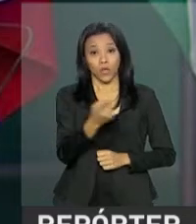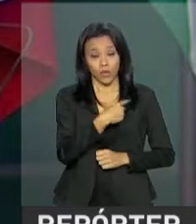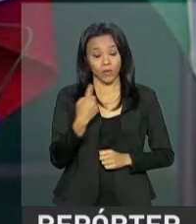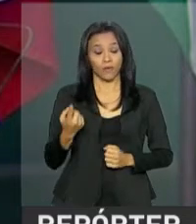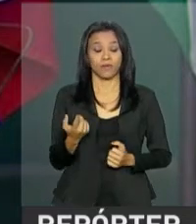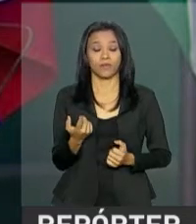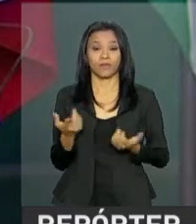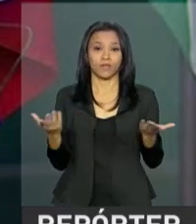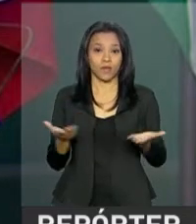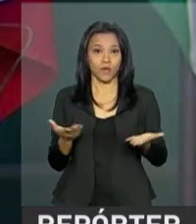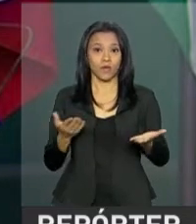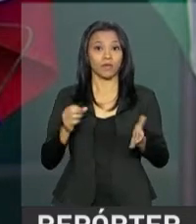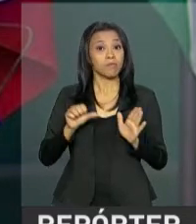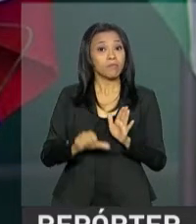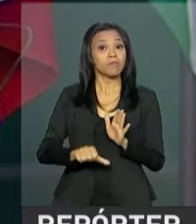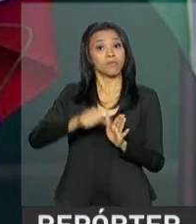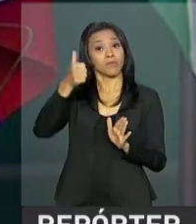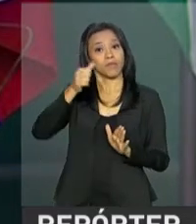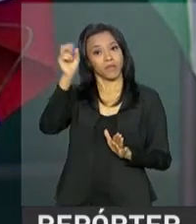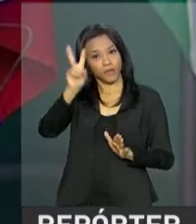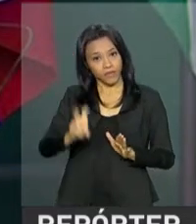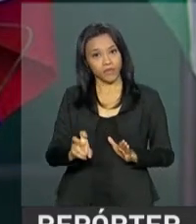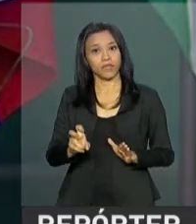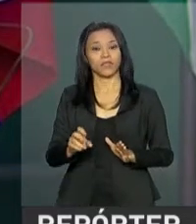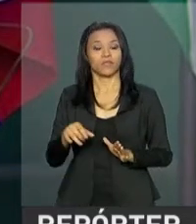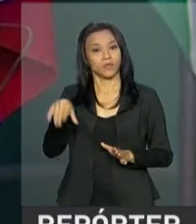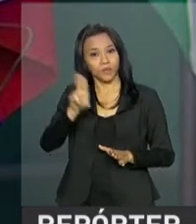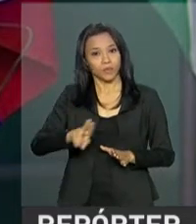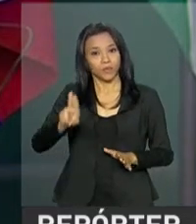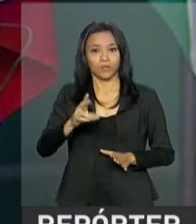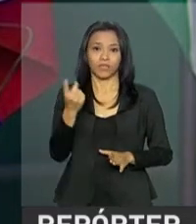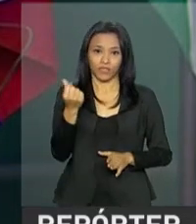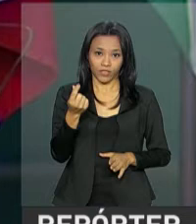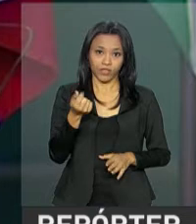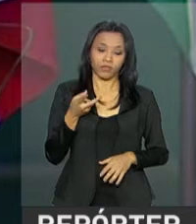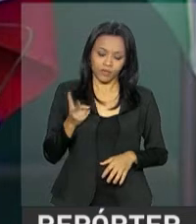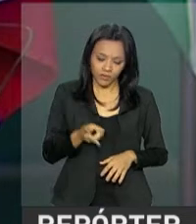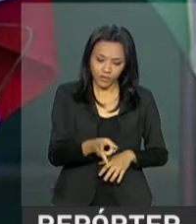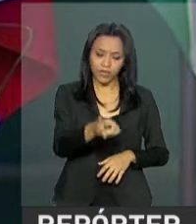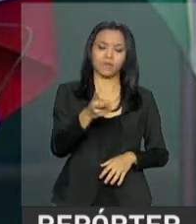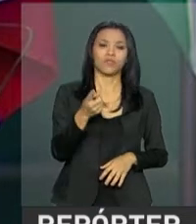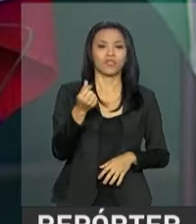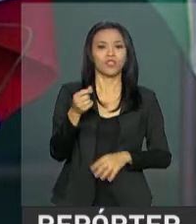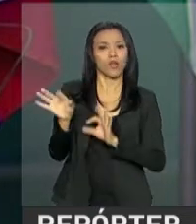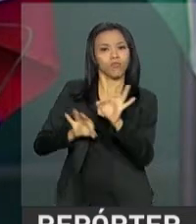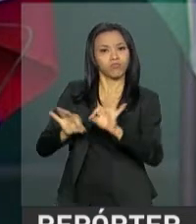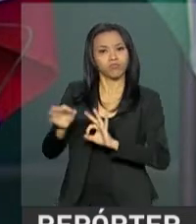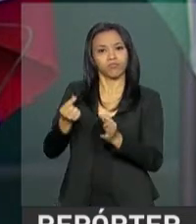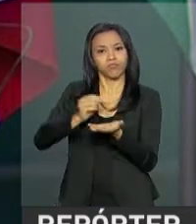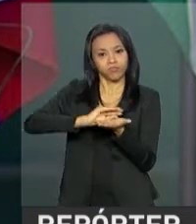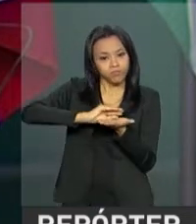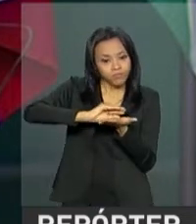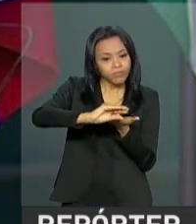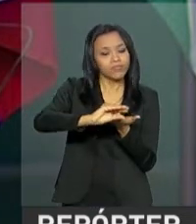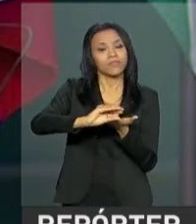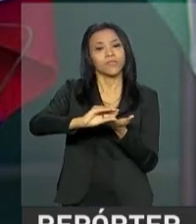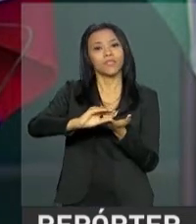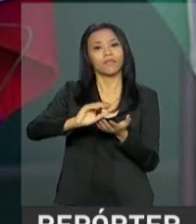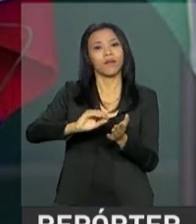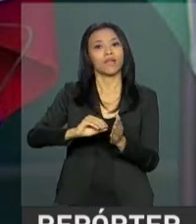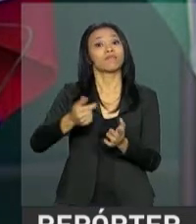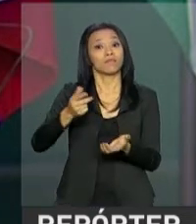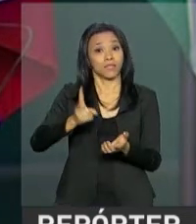contar pela primeira vez com recursos permanentes recursos previsíveis e recursos crescentes